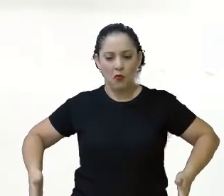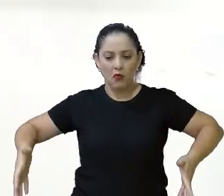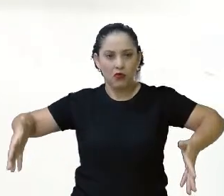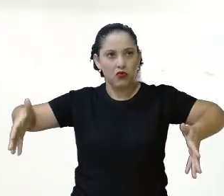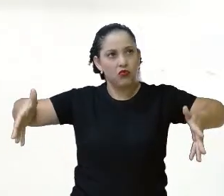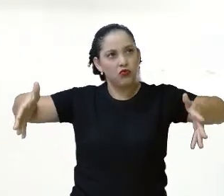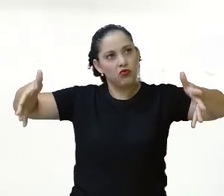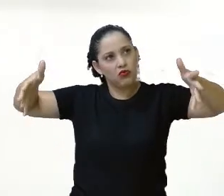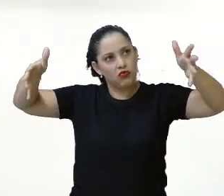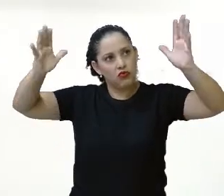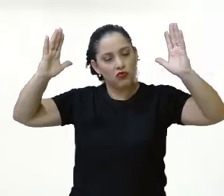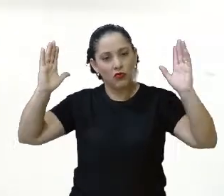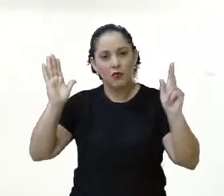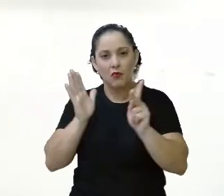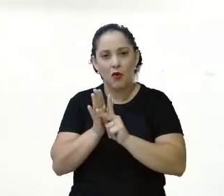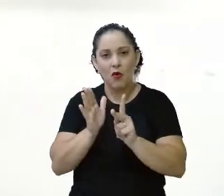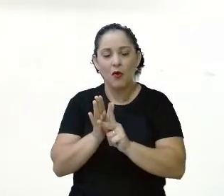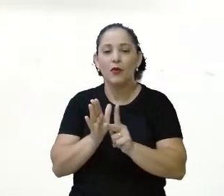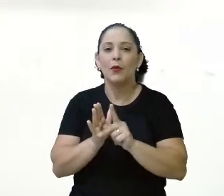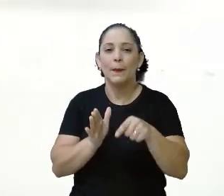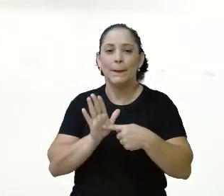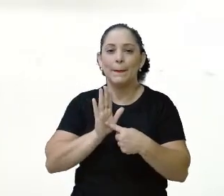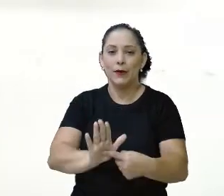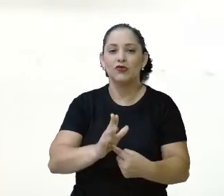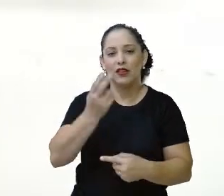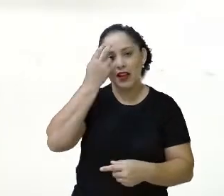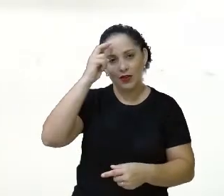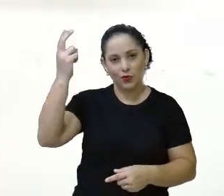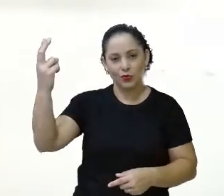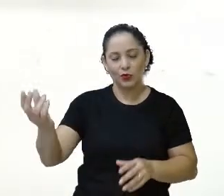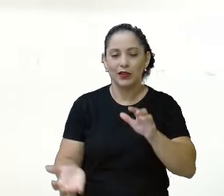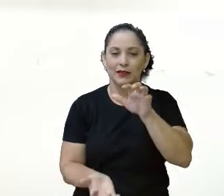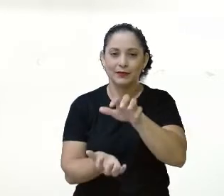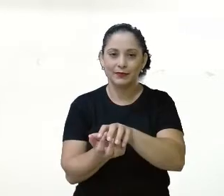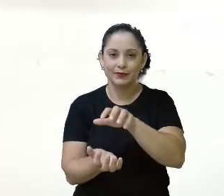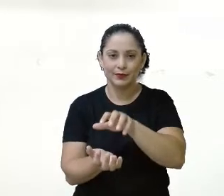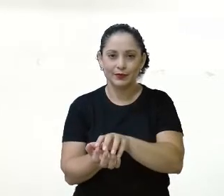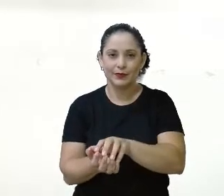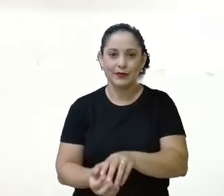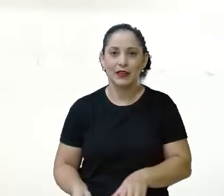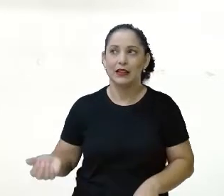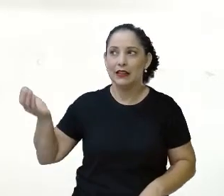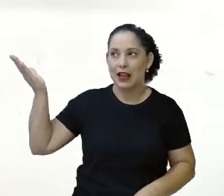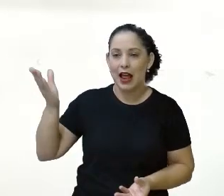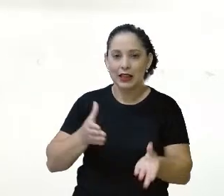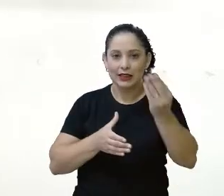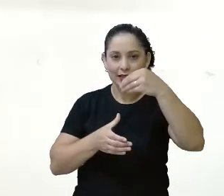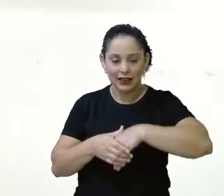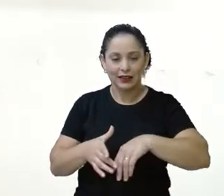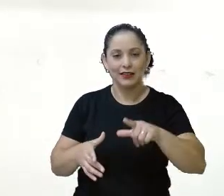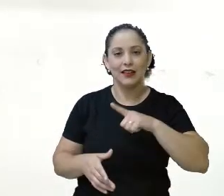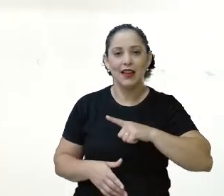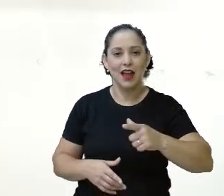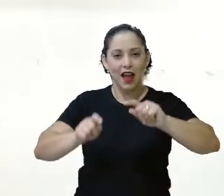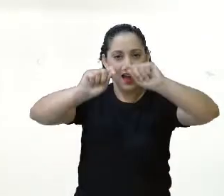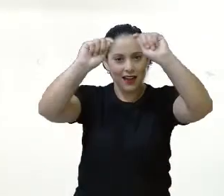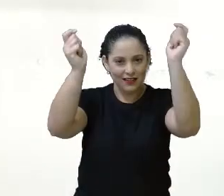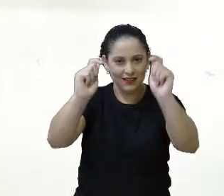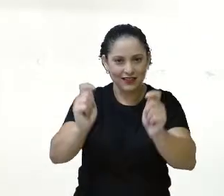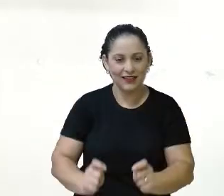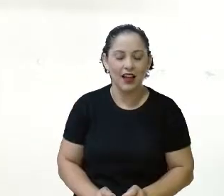um pouco da cultura de Recife, da cultura de Pernambuco. E lá é um centro de artesanato, onde você pode